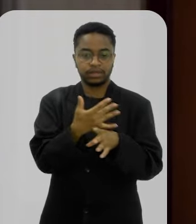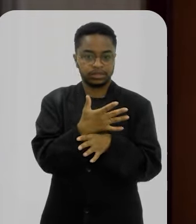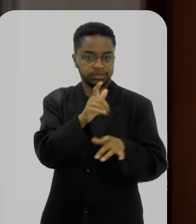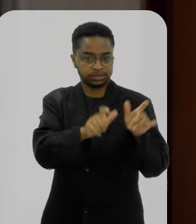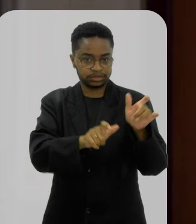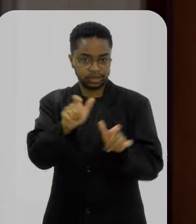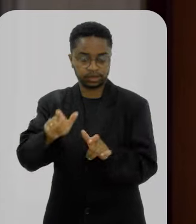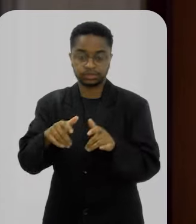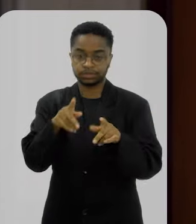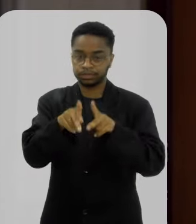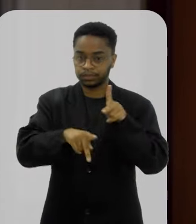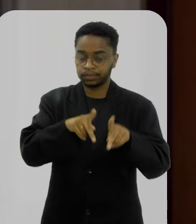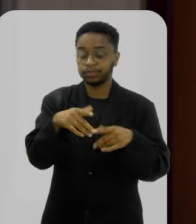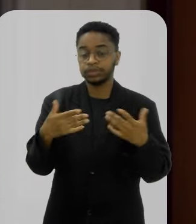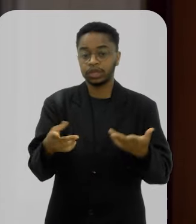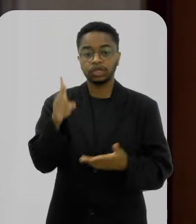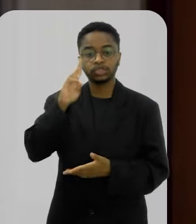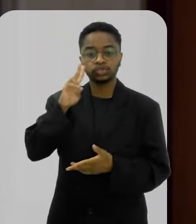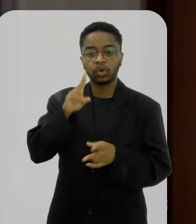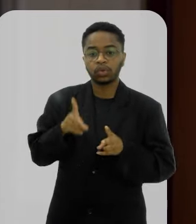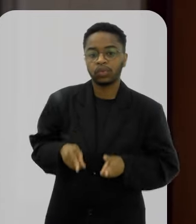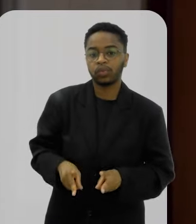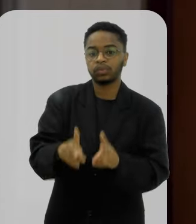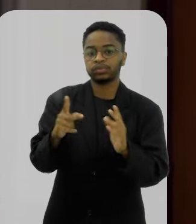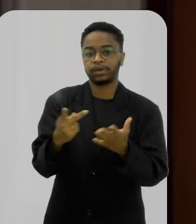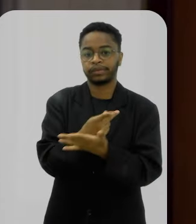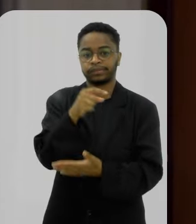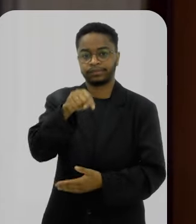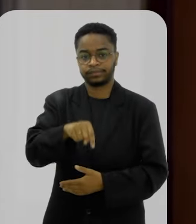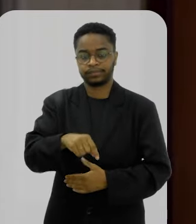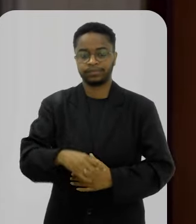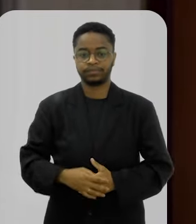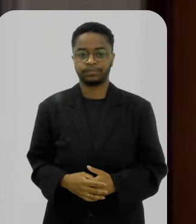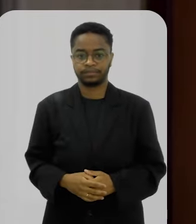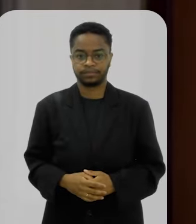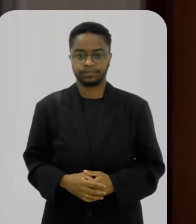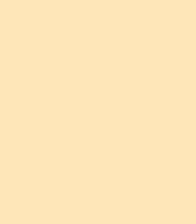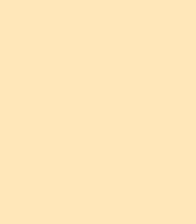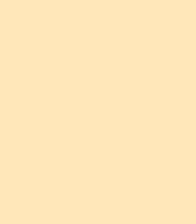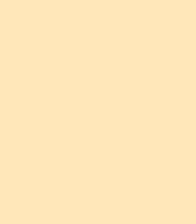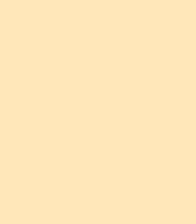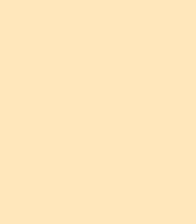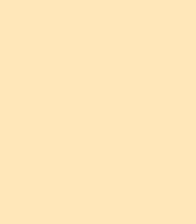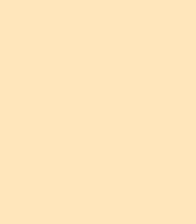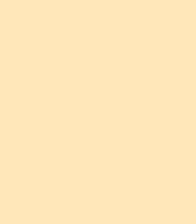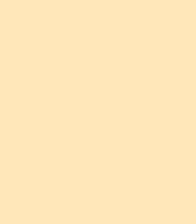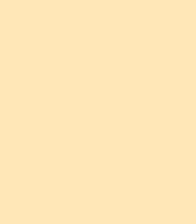a vacinação na cidade. Então, a história ela continua acontecendo nesse espaço.